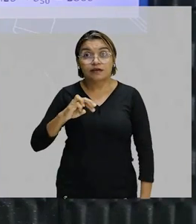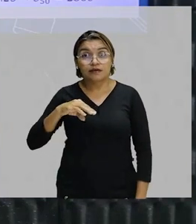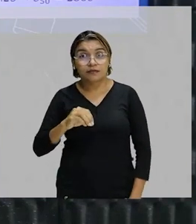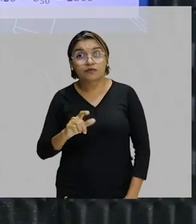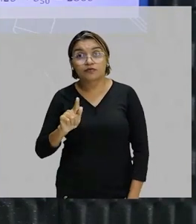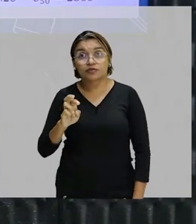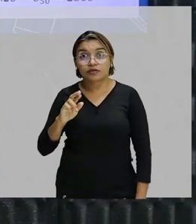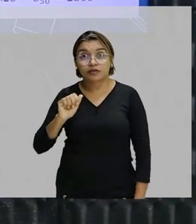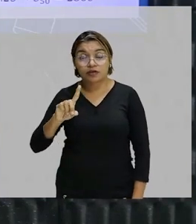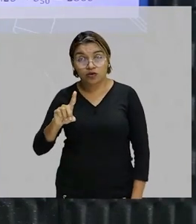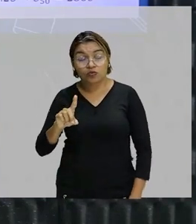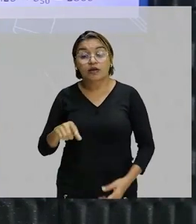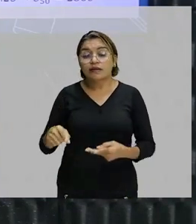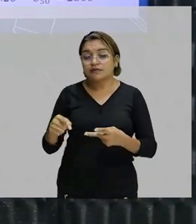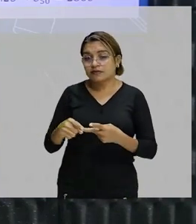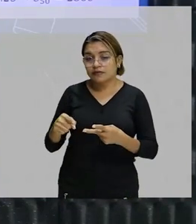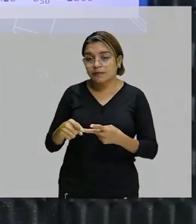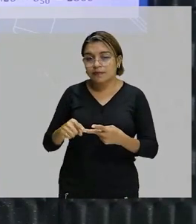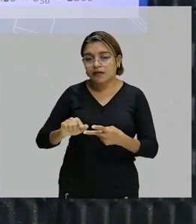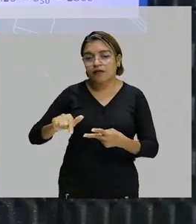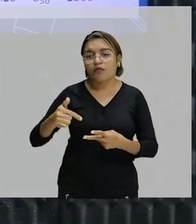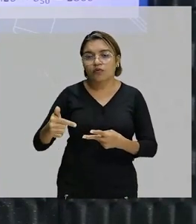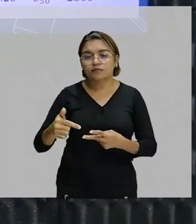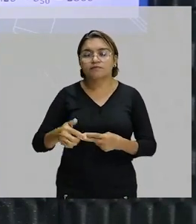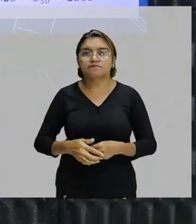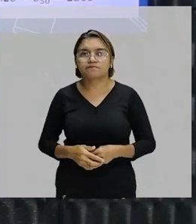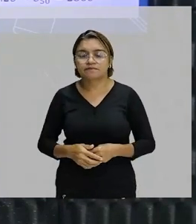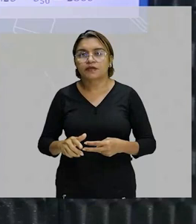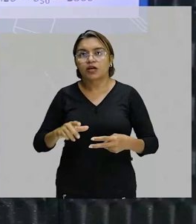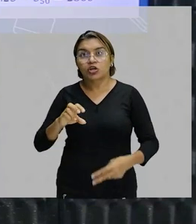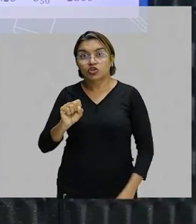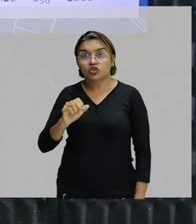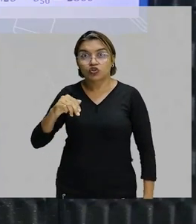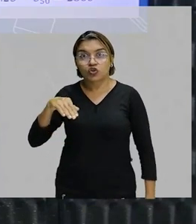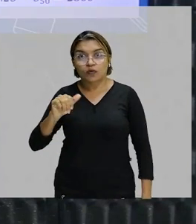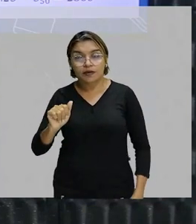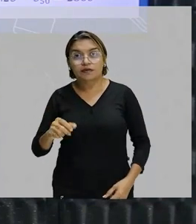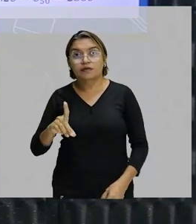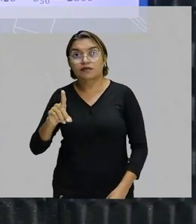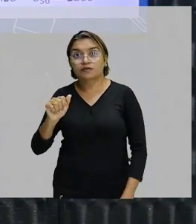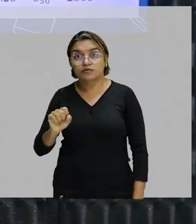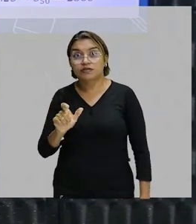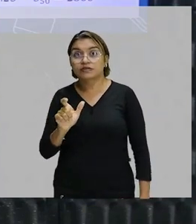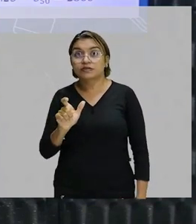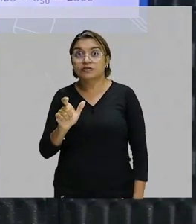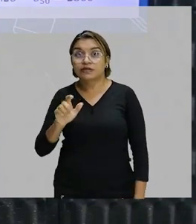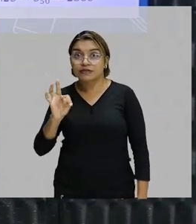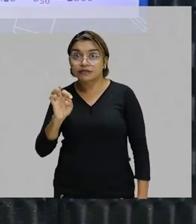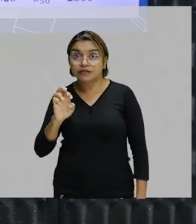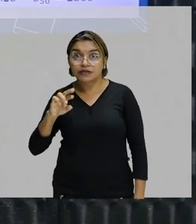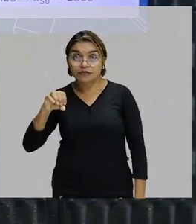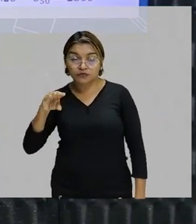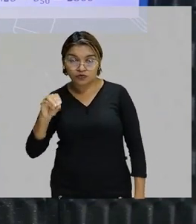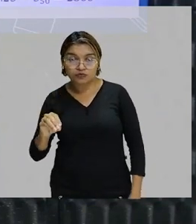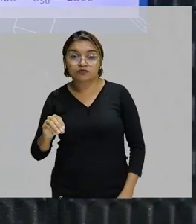an = 1 + n - 1 x a razão e soma dos termos ó tá bem aqui ó no caso só ajustada